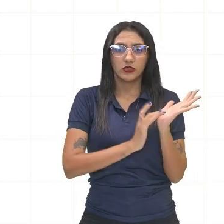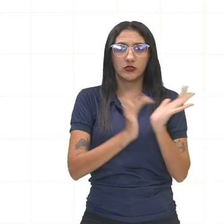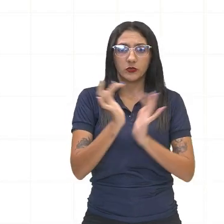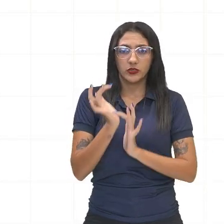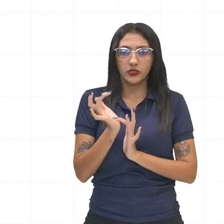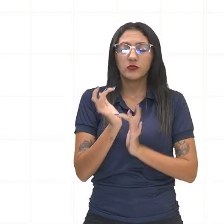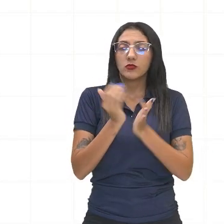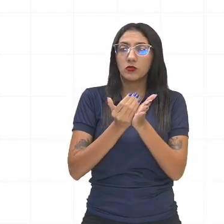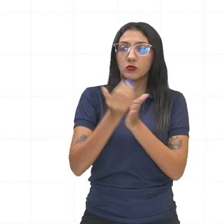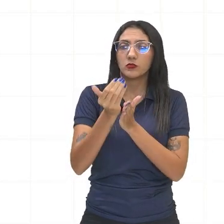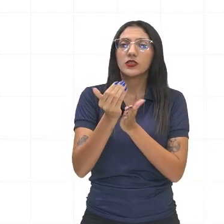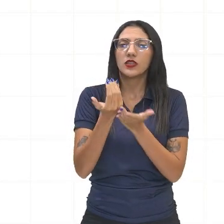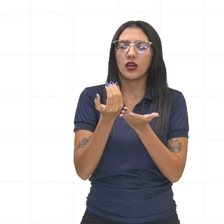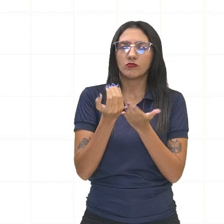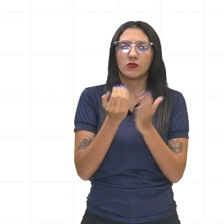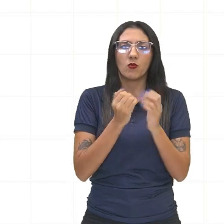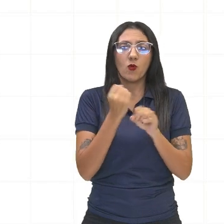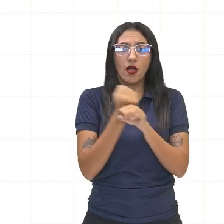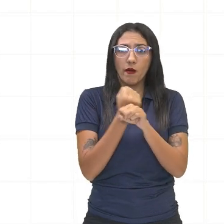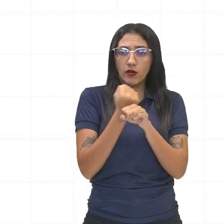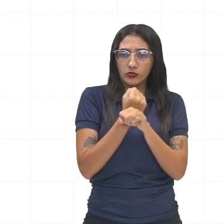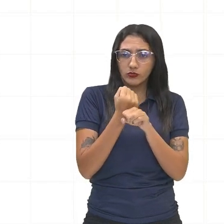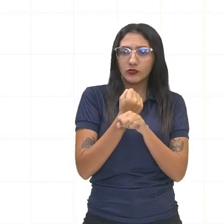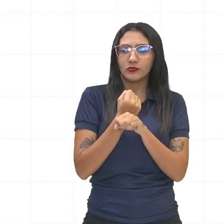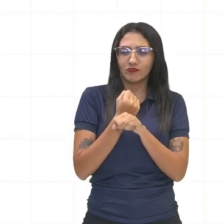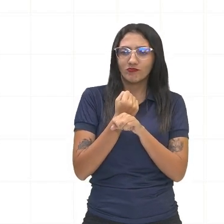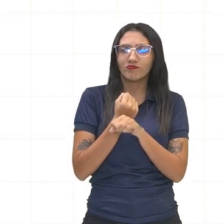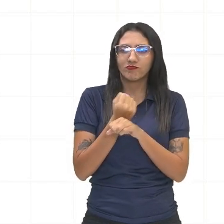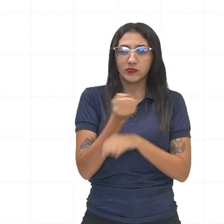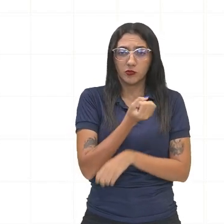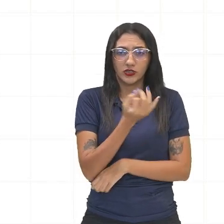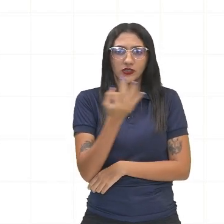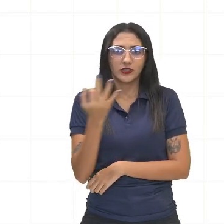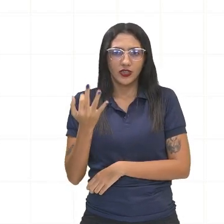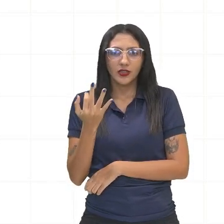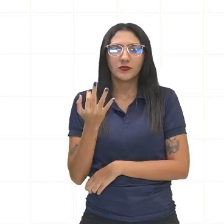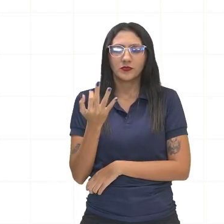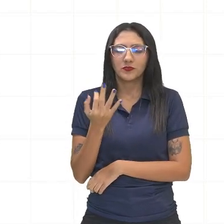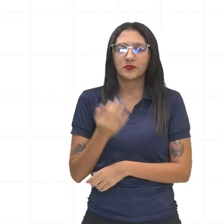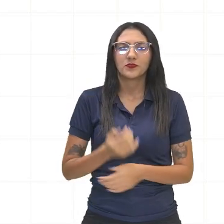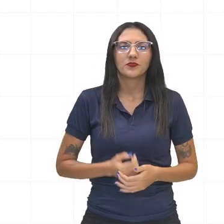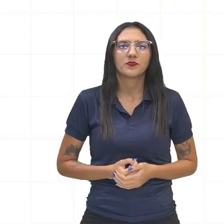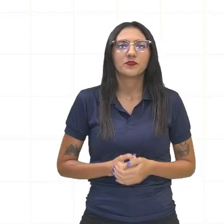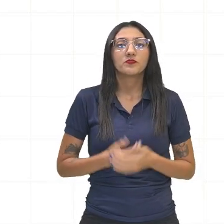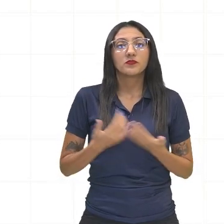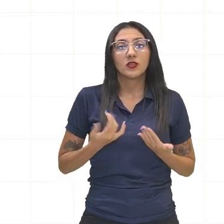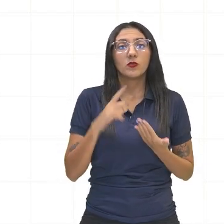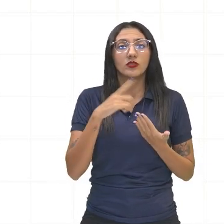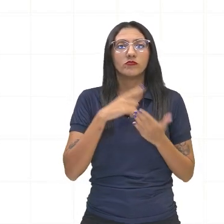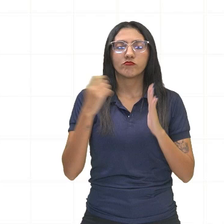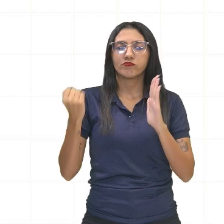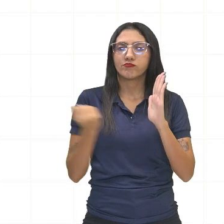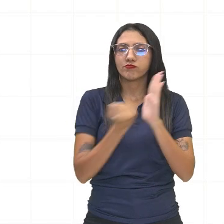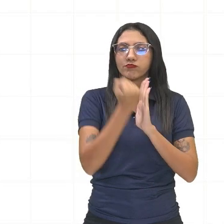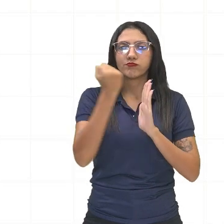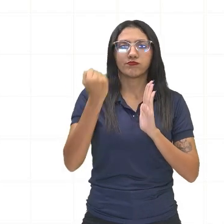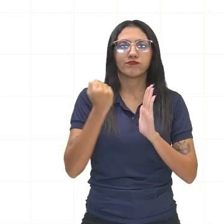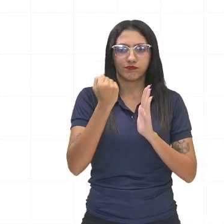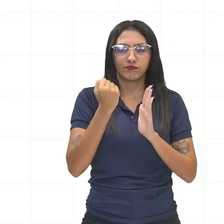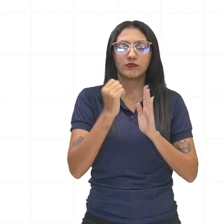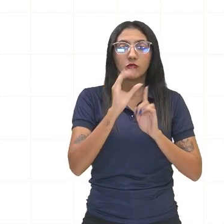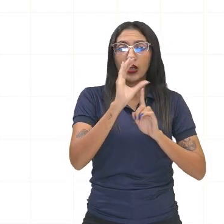à contagem do tempo, né? Este fato foi tomado como marco do